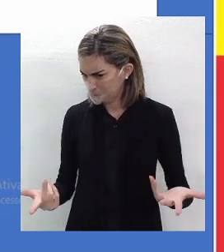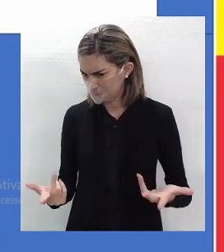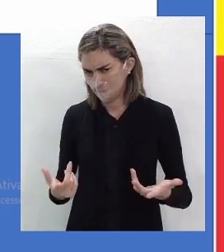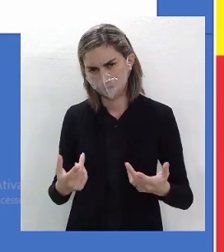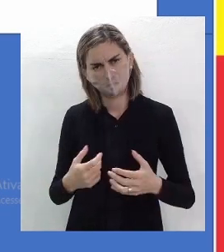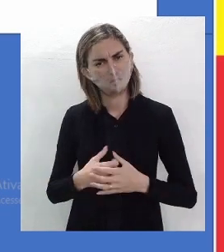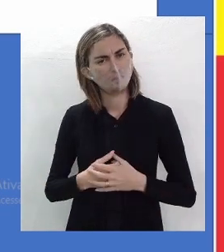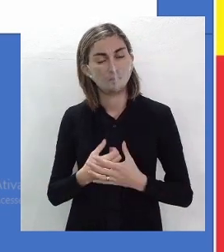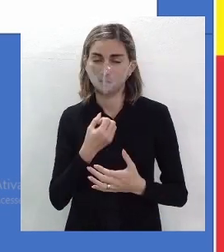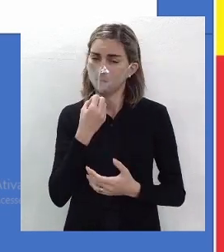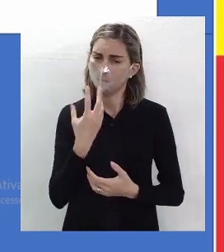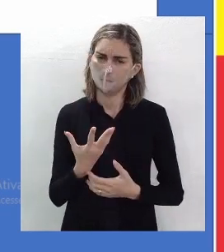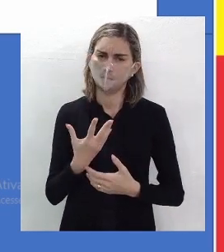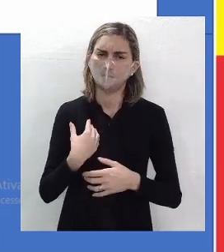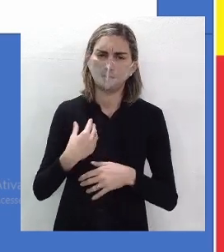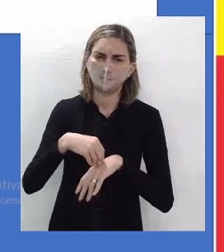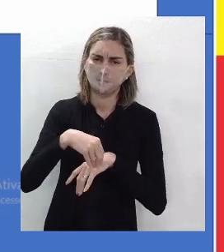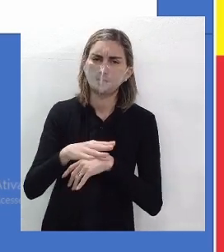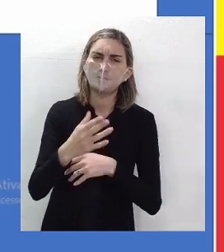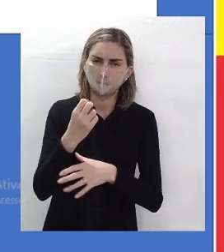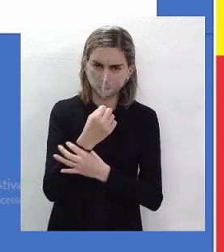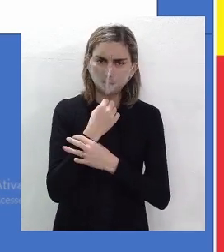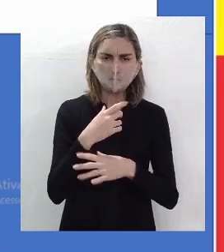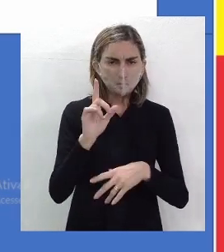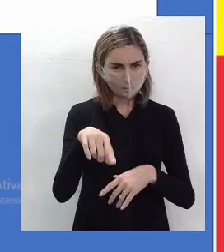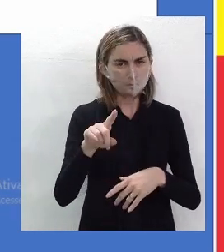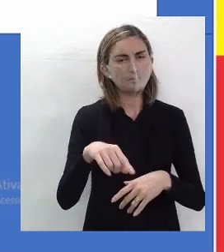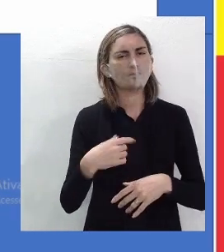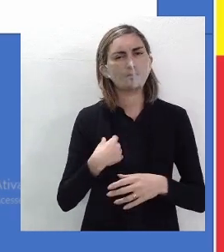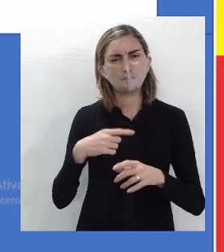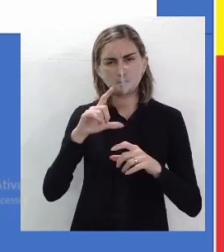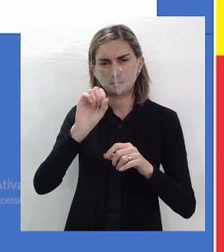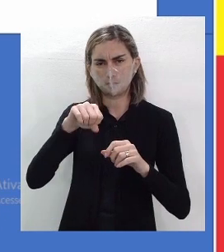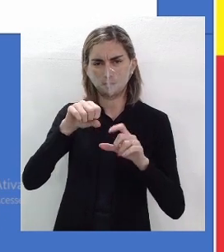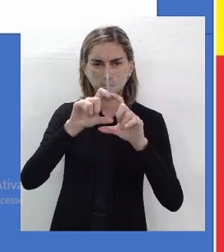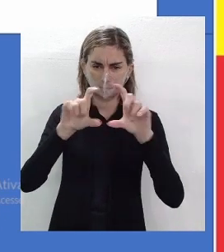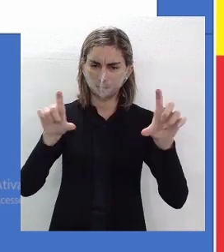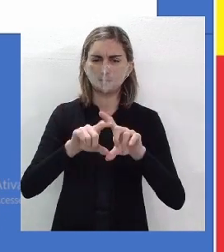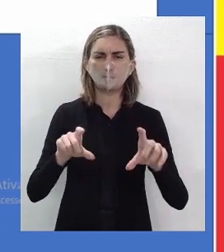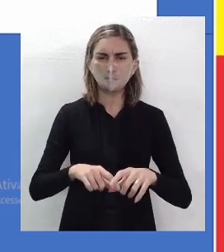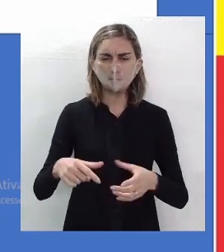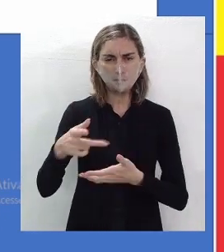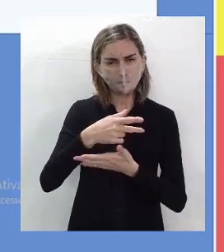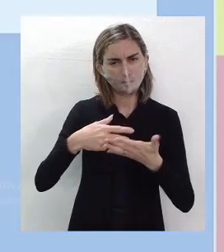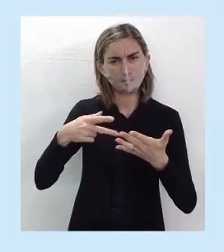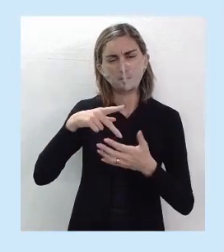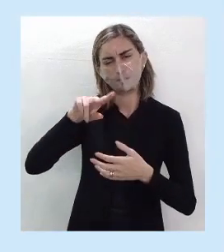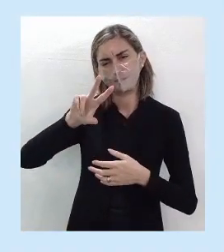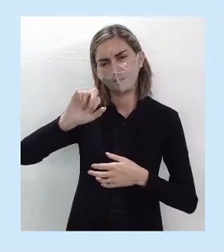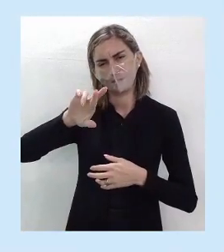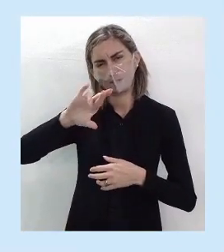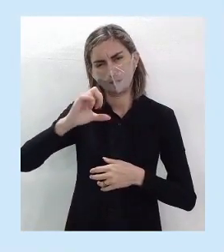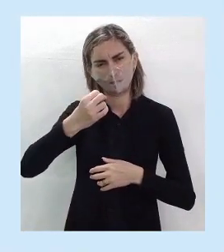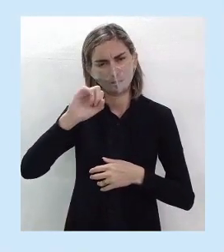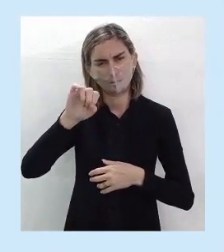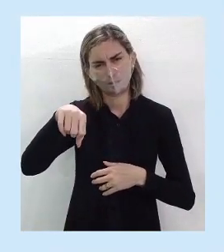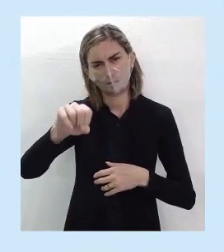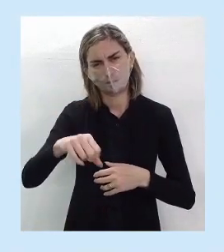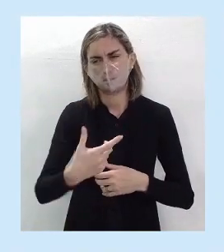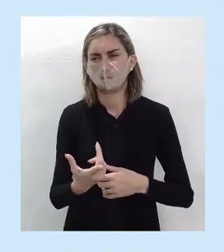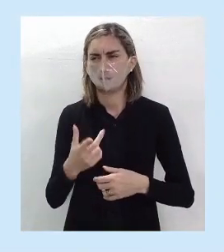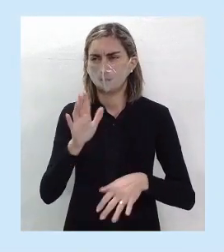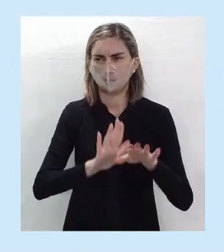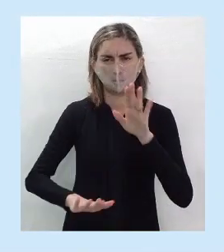estrofe. Bom, eu garanto a vocês que é sim uma estrofe e que isso são versos sim. E a gente tem que ser